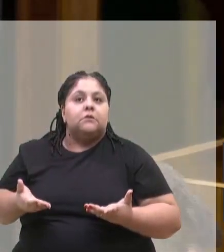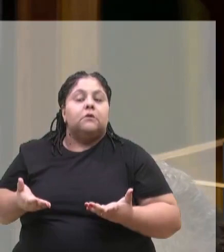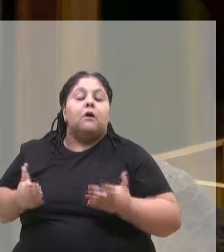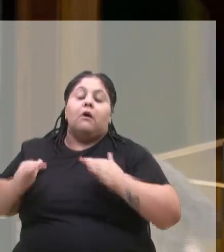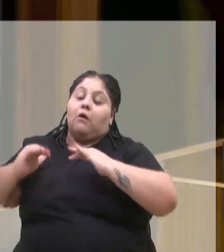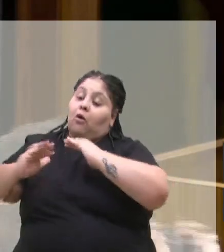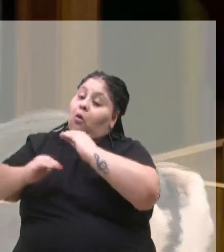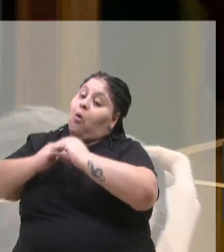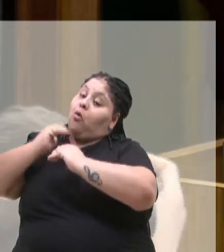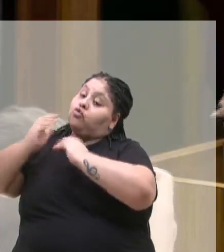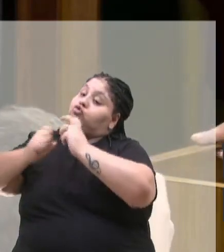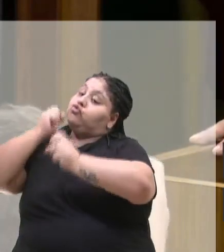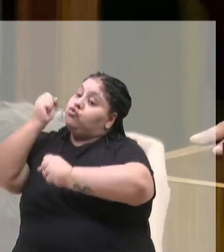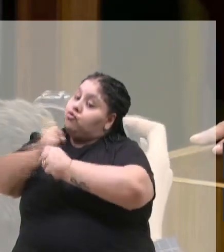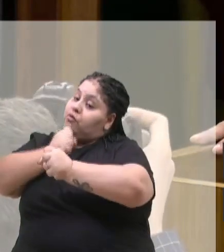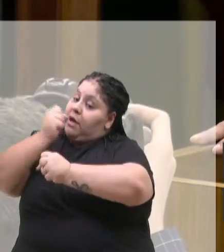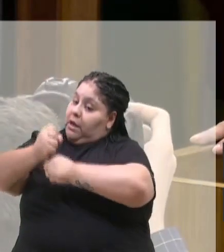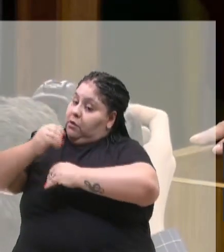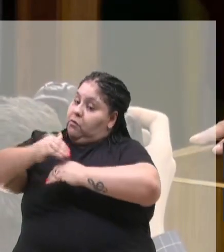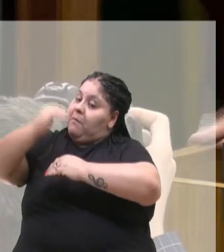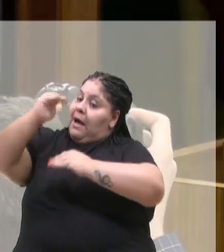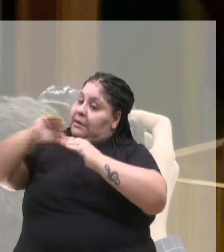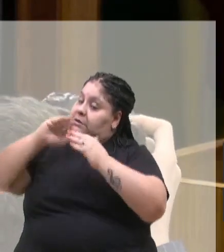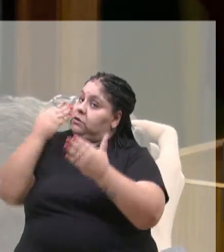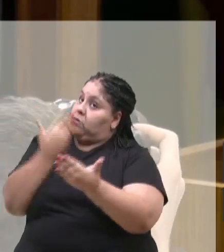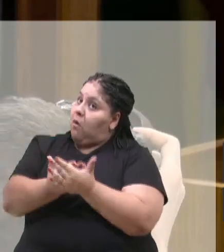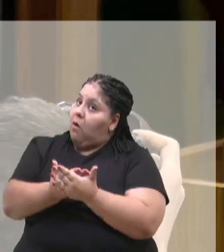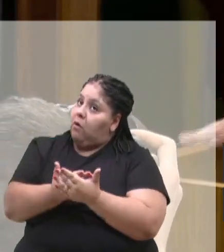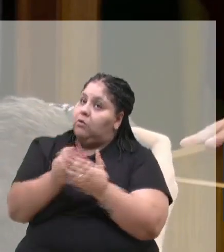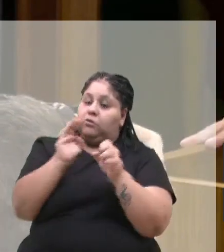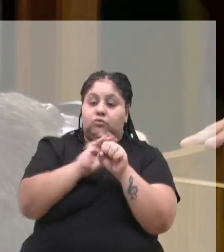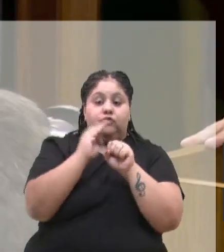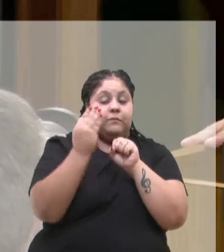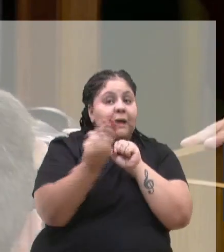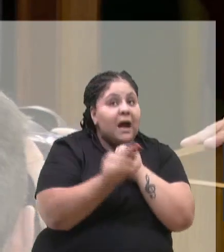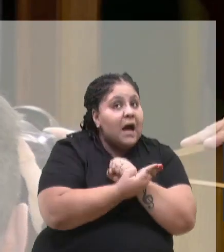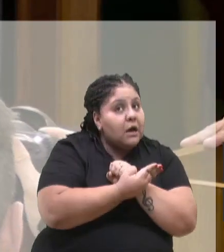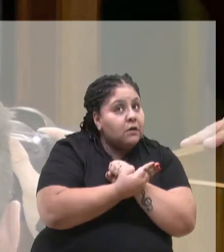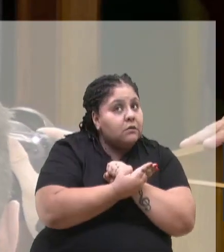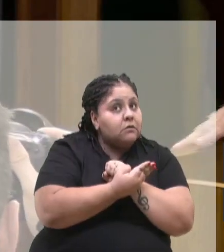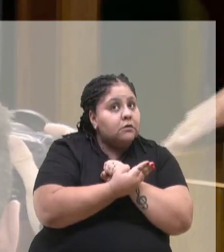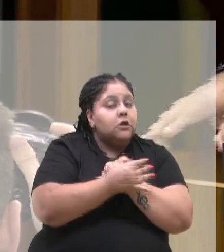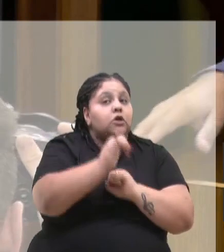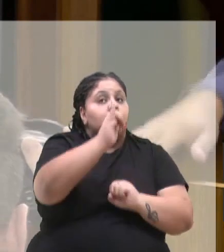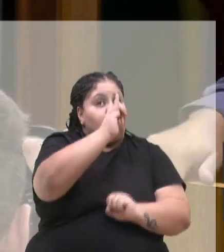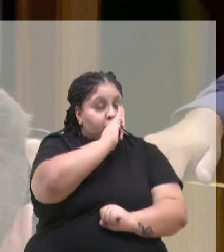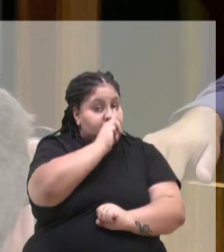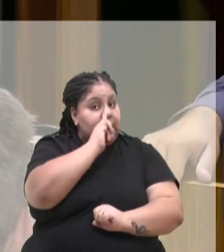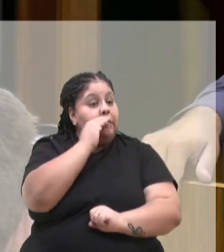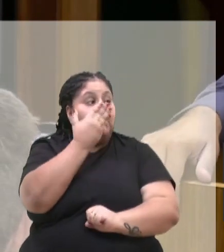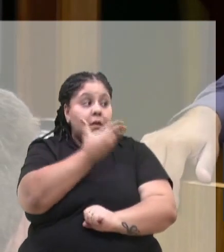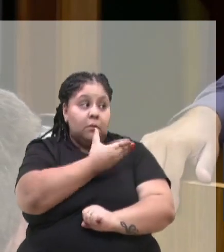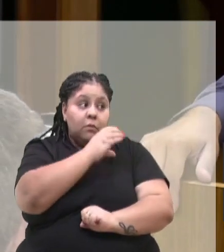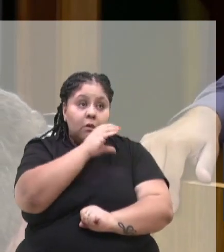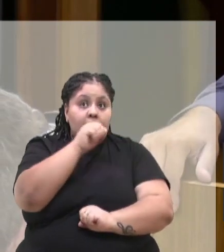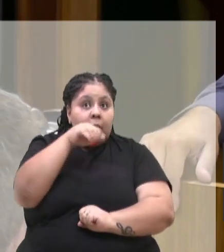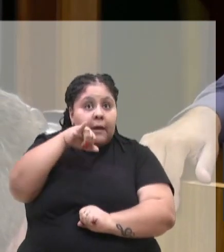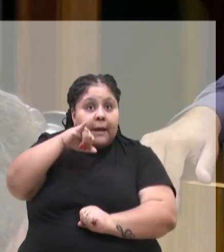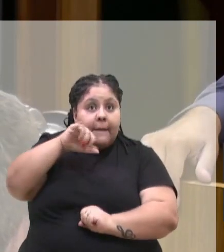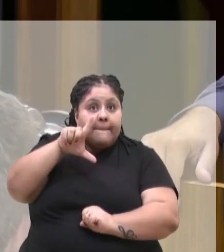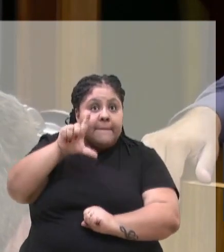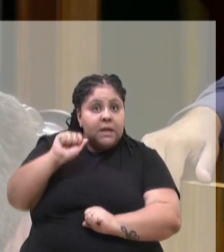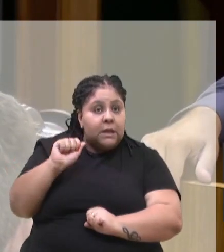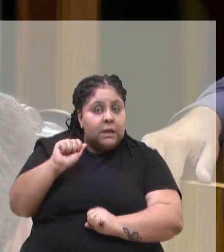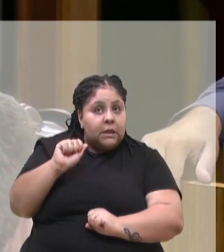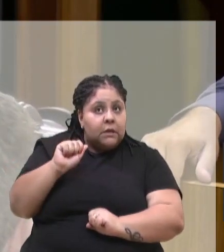Construindo mais escolas. Nos bairros, cito o exemplo da Camila.